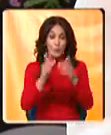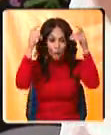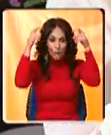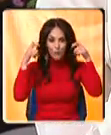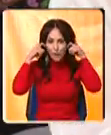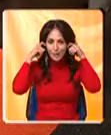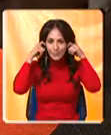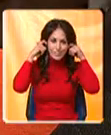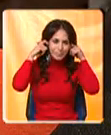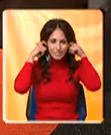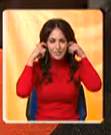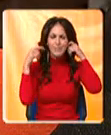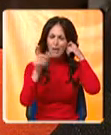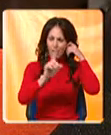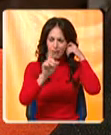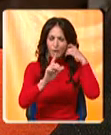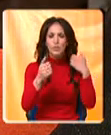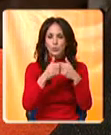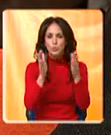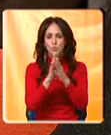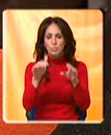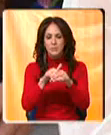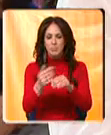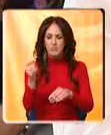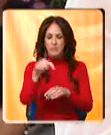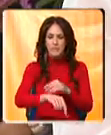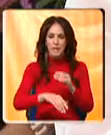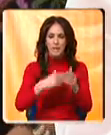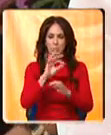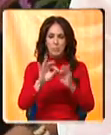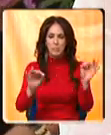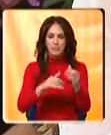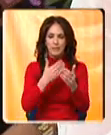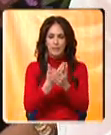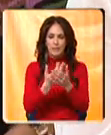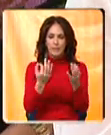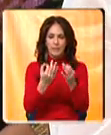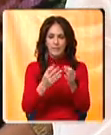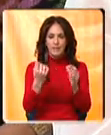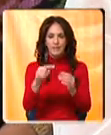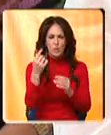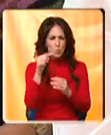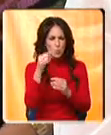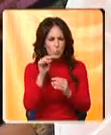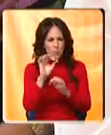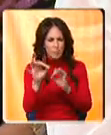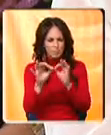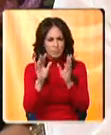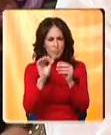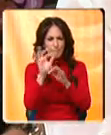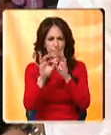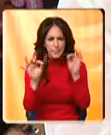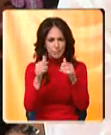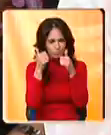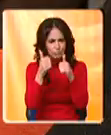fone. Não, quais fones? Todos os participantes que aqui passam, nós damos um miminho. Um colar super 3. E temos um que eu acho que lhe vai